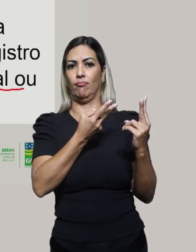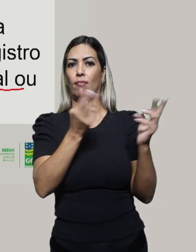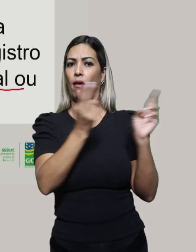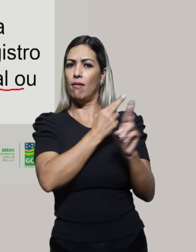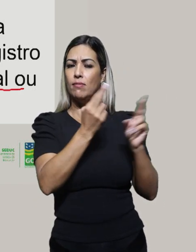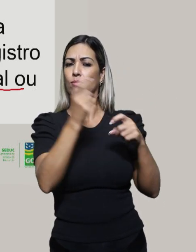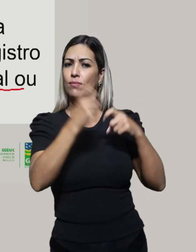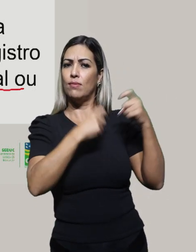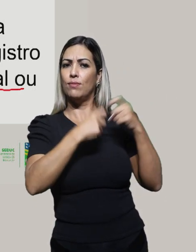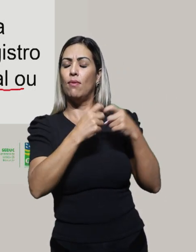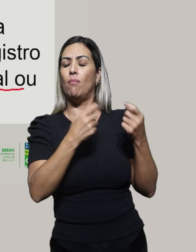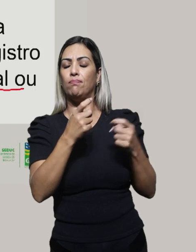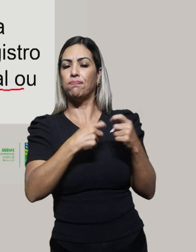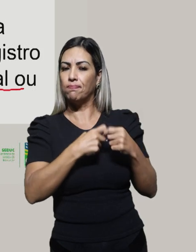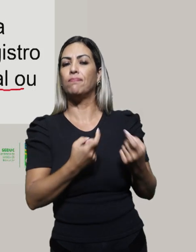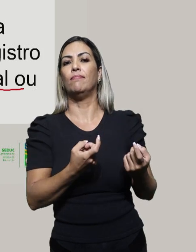mantendo um relacionamento